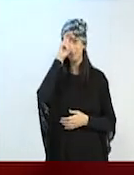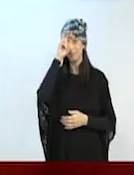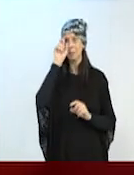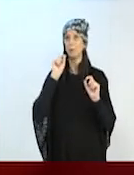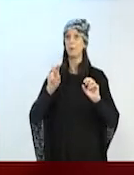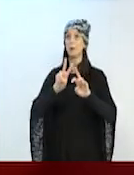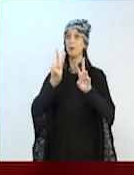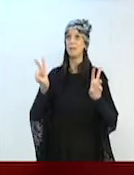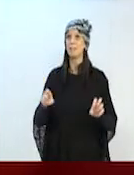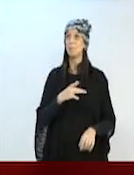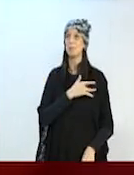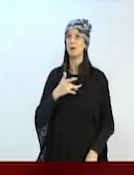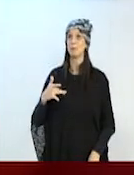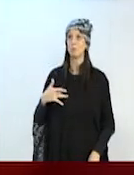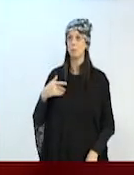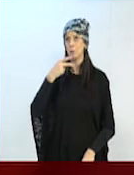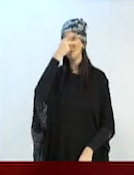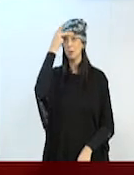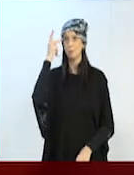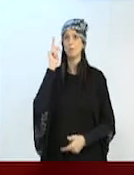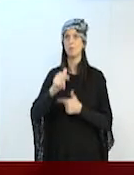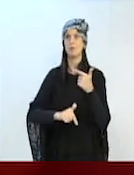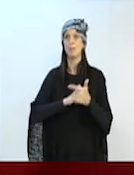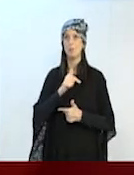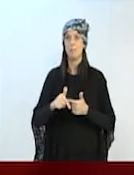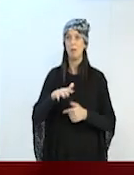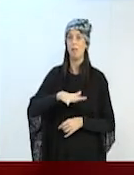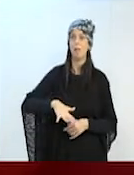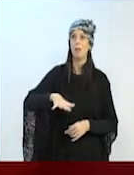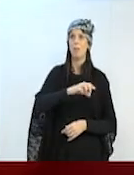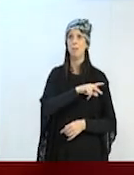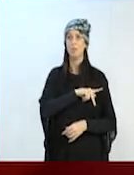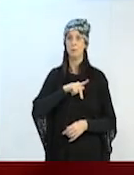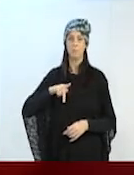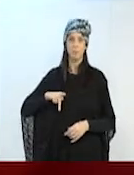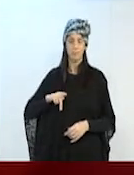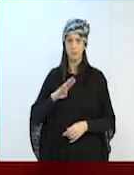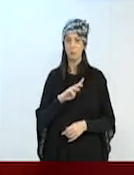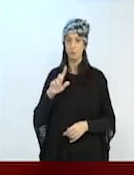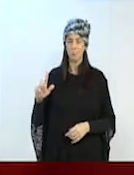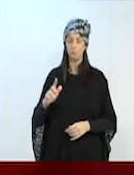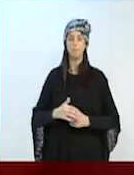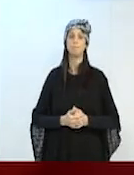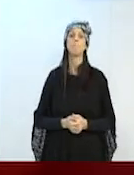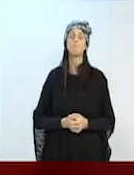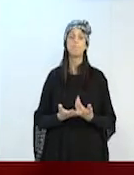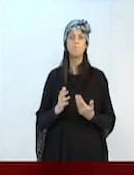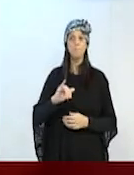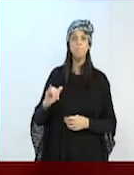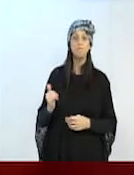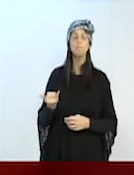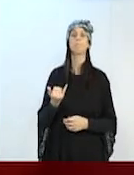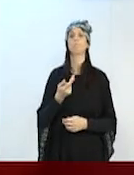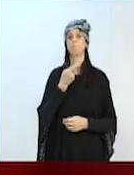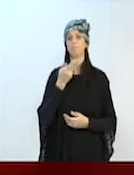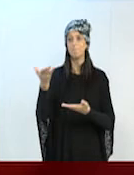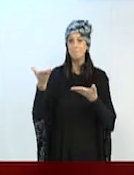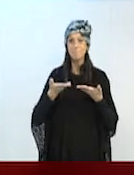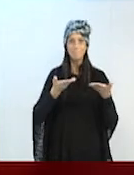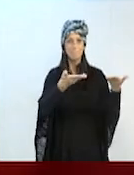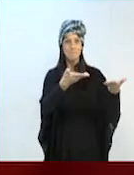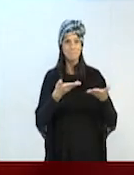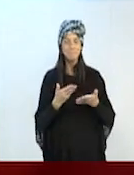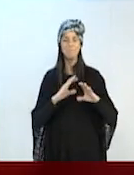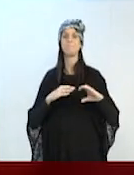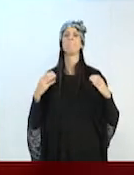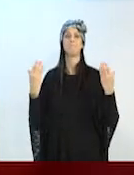tema Saúde dos Trabalhadores e Trabalhadoras no Serviço Público de Blumenau. E nós queremos aqui aproveitar para reforçar o convite à